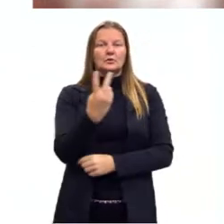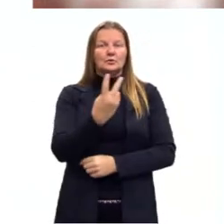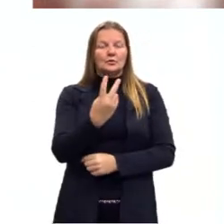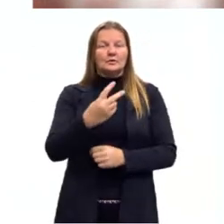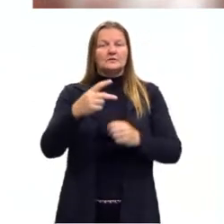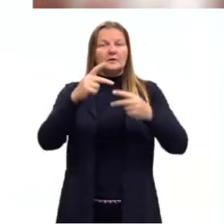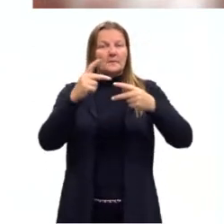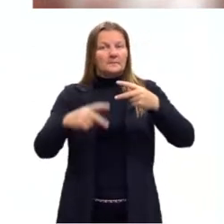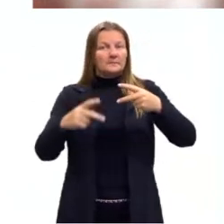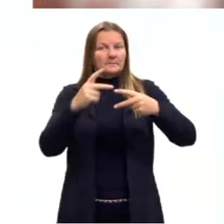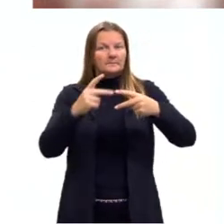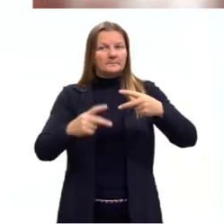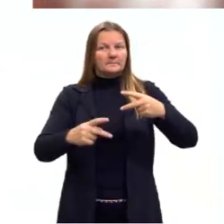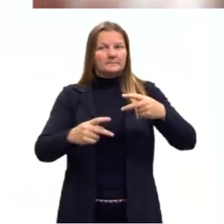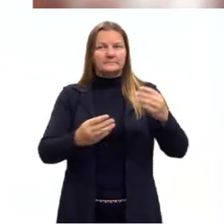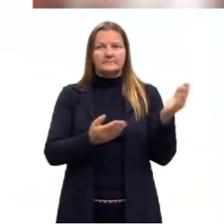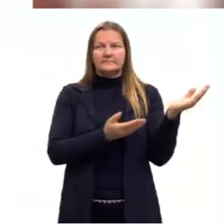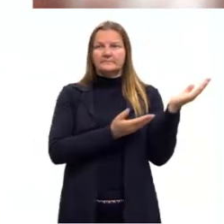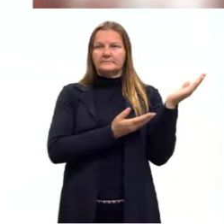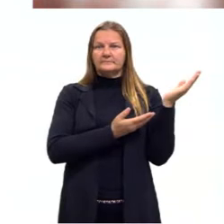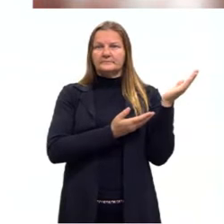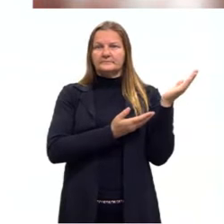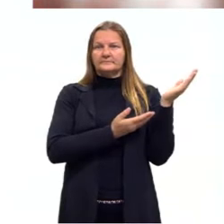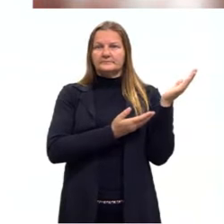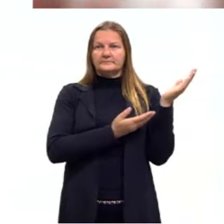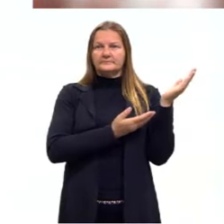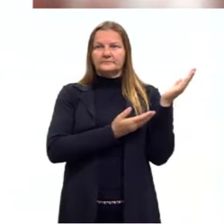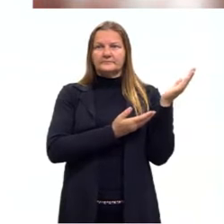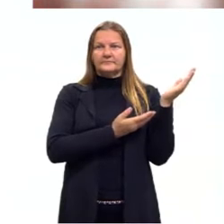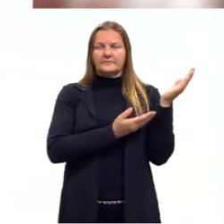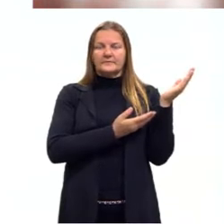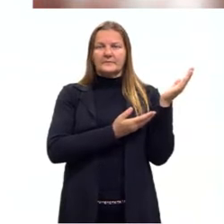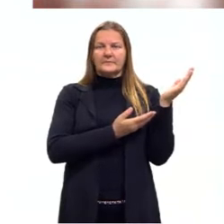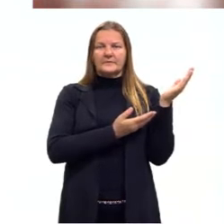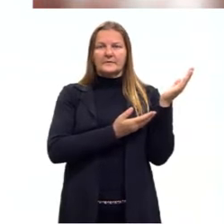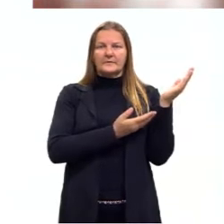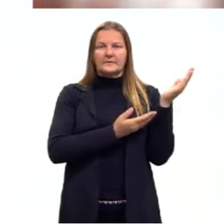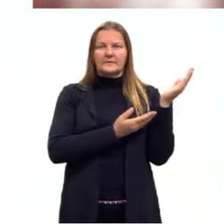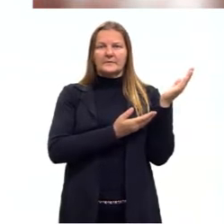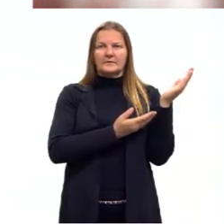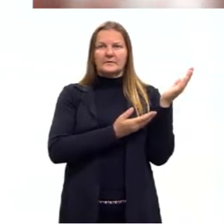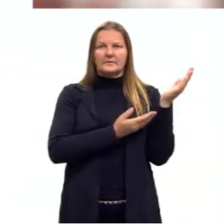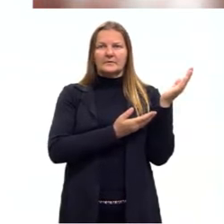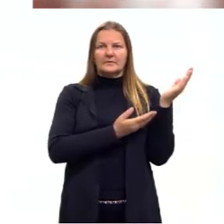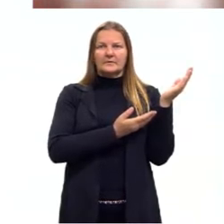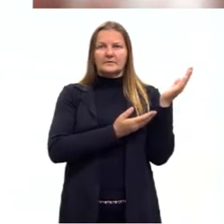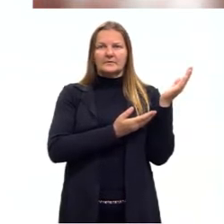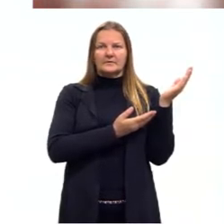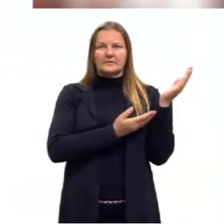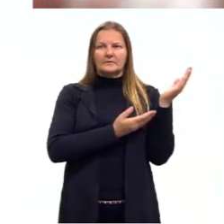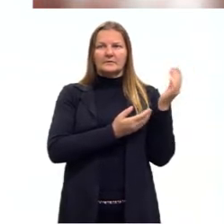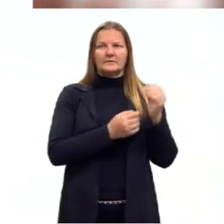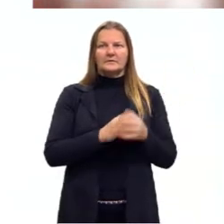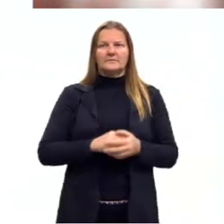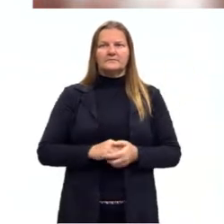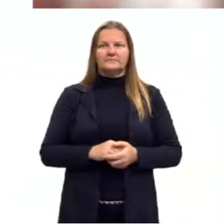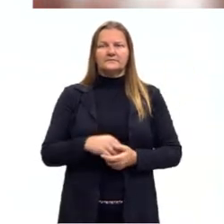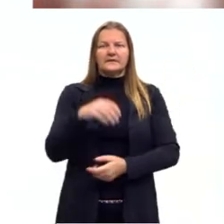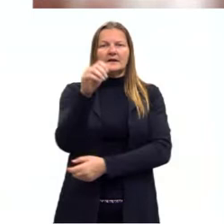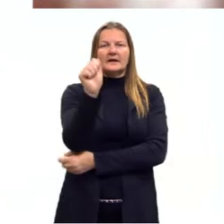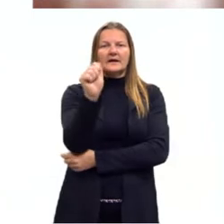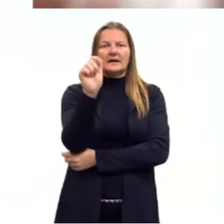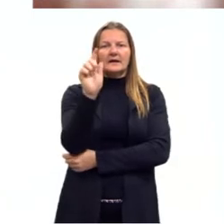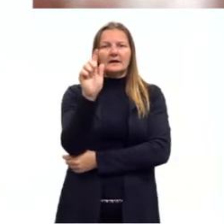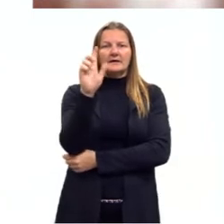proteínas E essas proteínas elas são chamadas de aglutininas Então